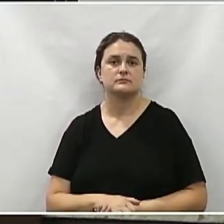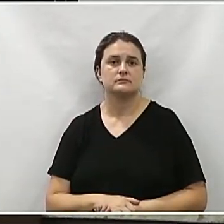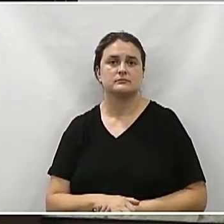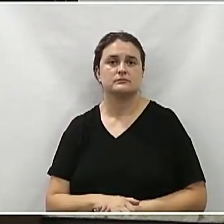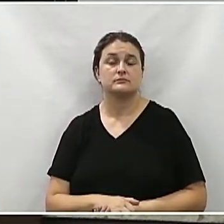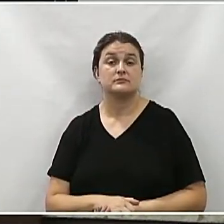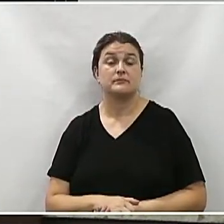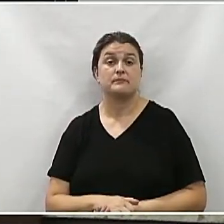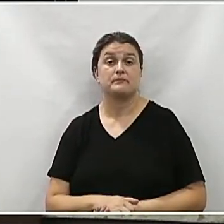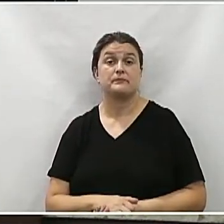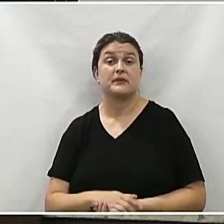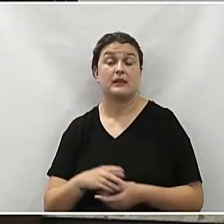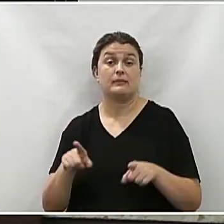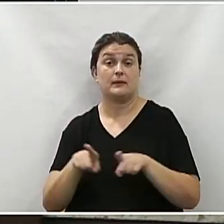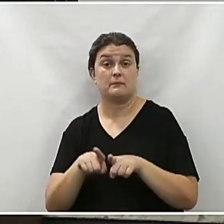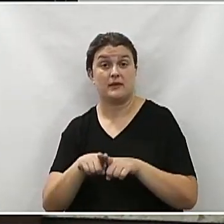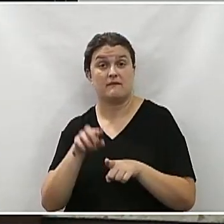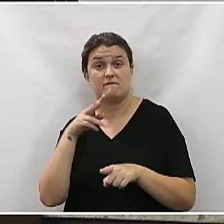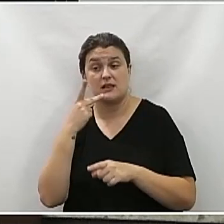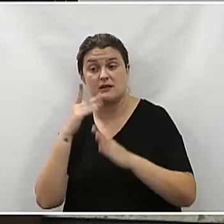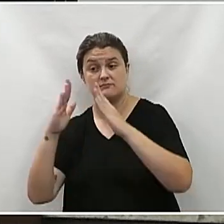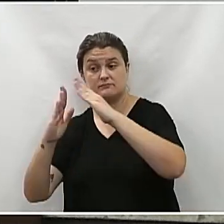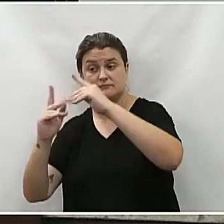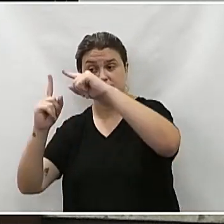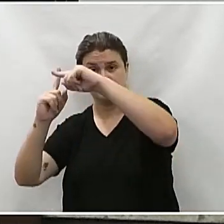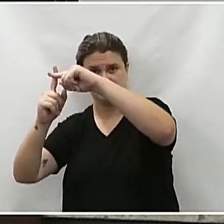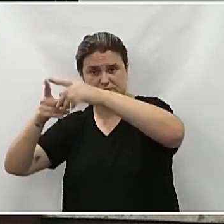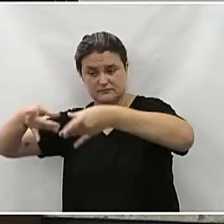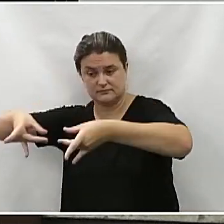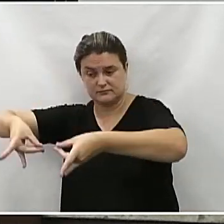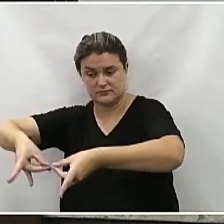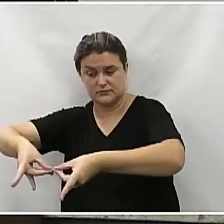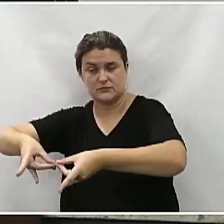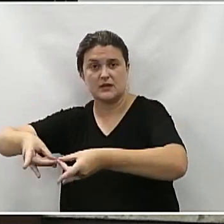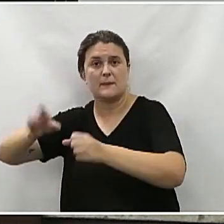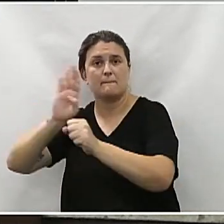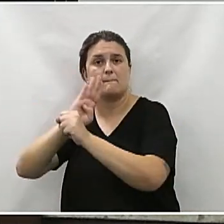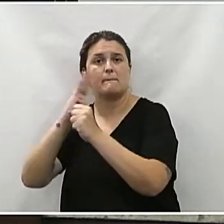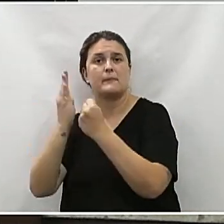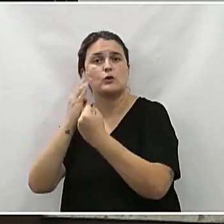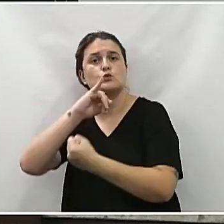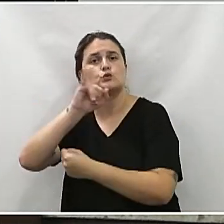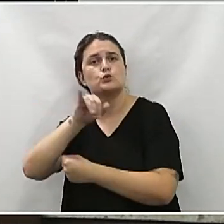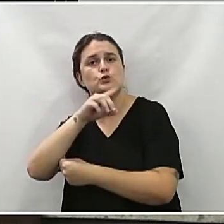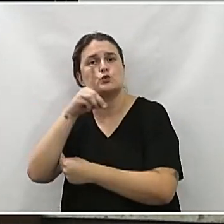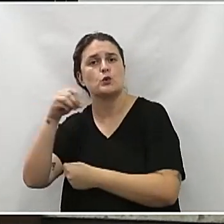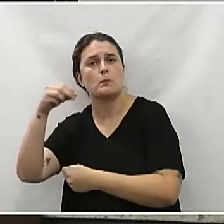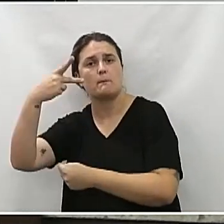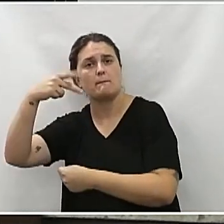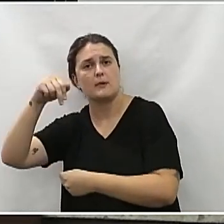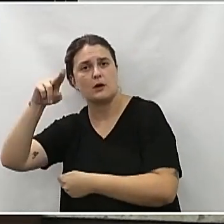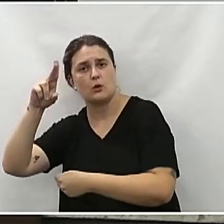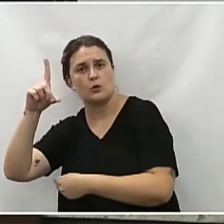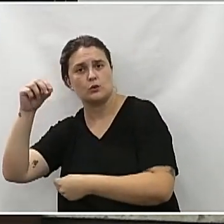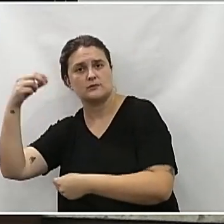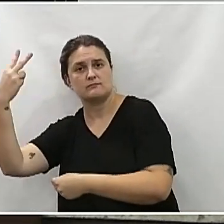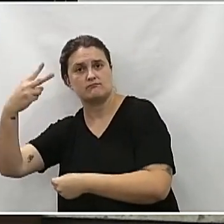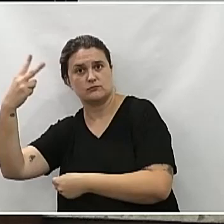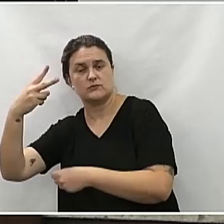capela mortuária do bairro João Paulo II foi entregue agora no sábado o bairro